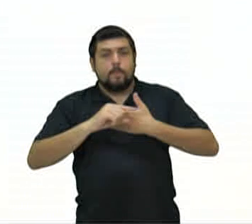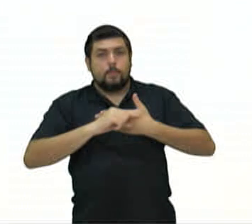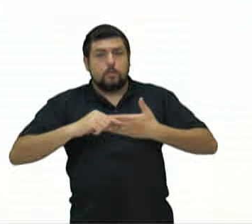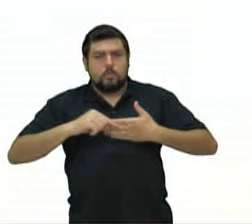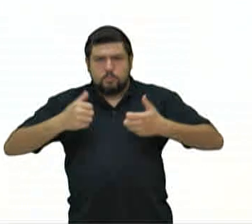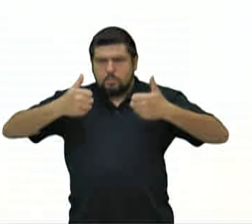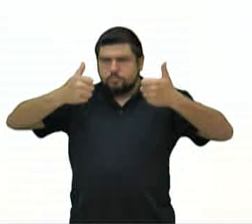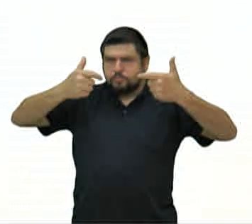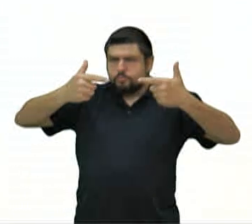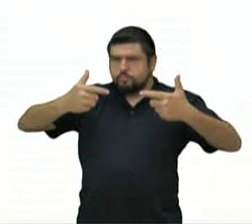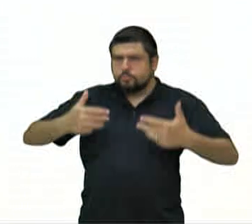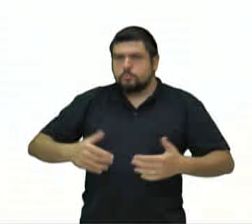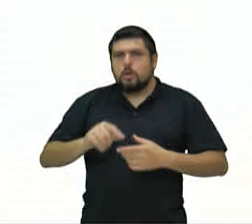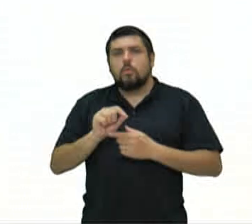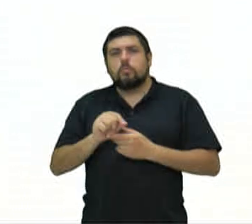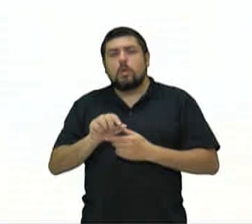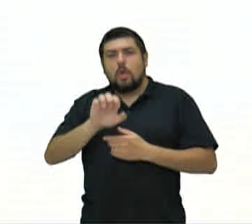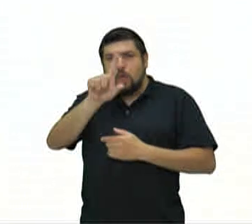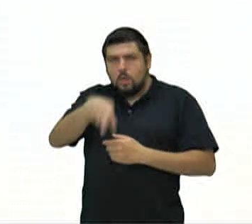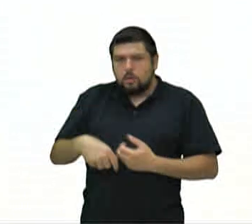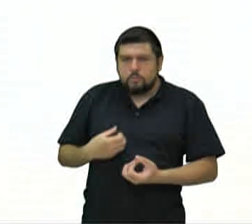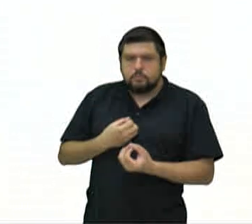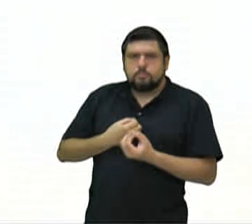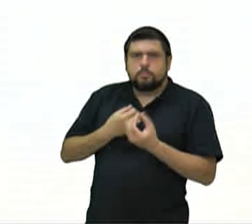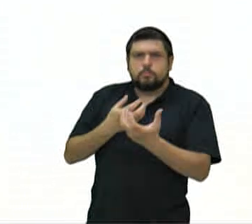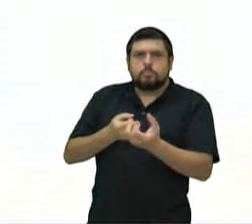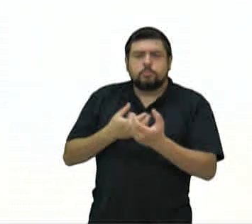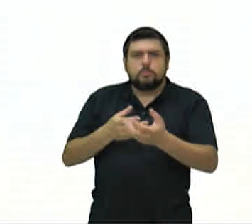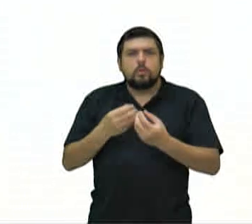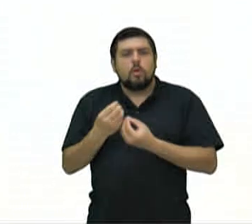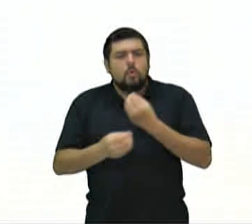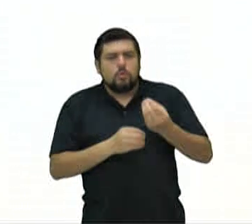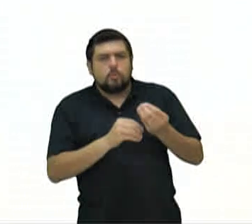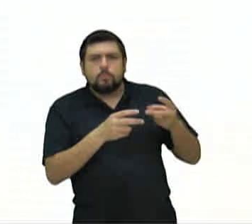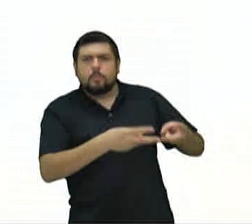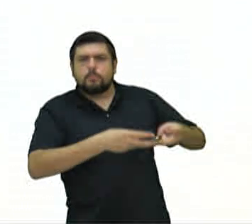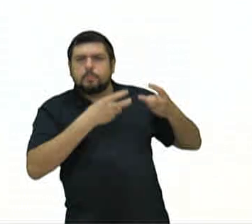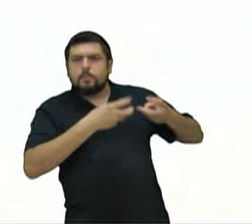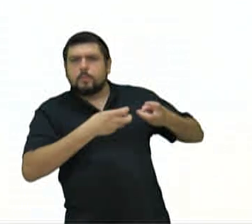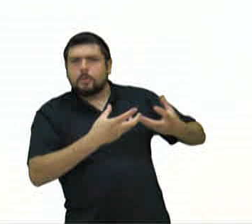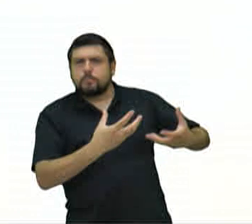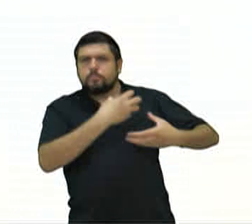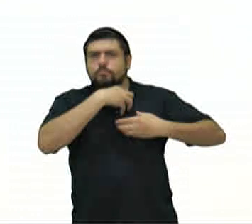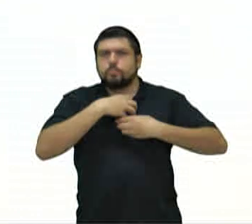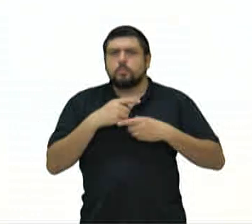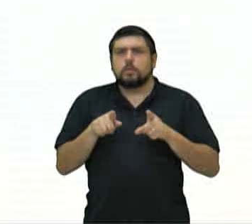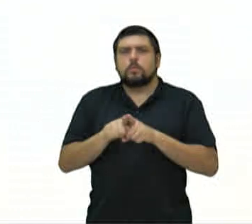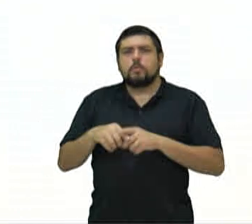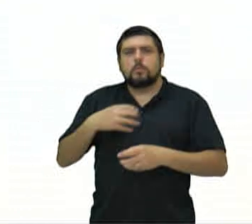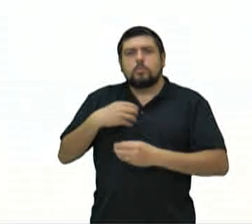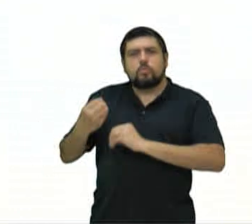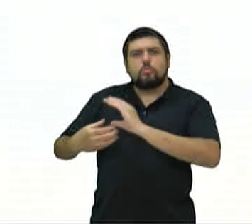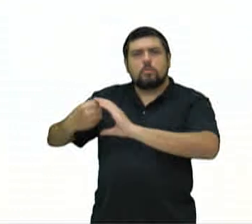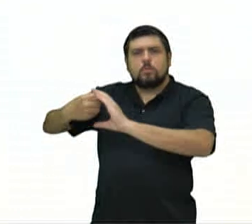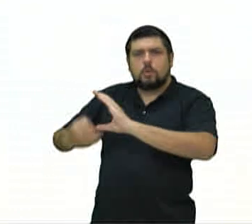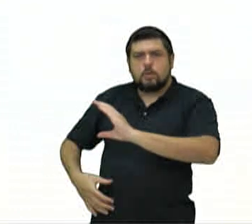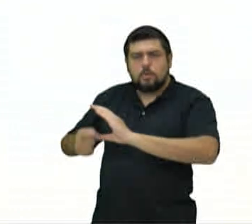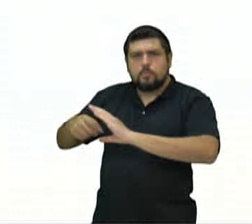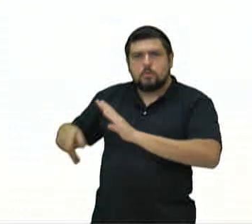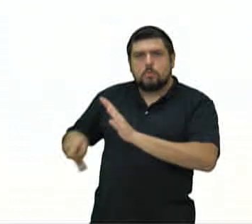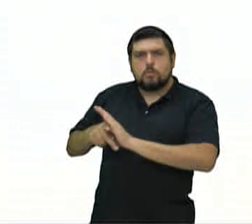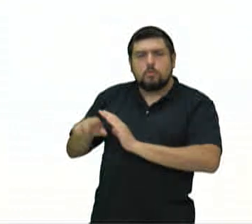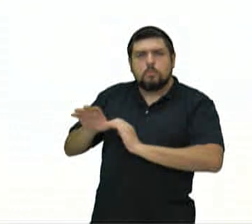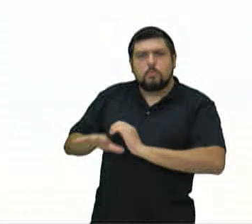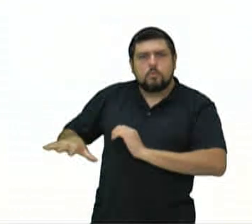é justamente transmitir as impressões, qualidades, as sensações, as características e observações